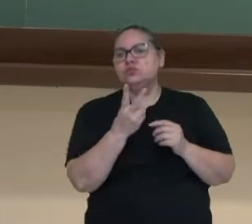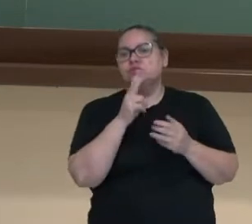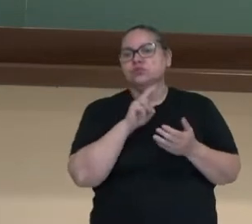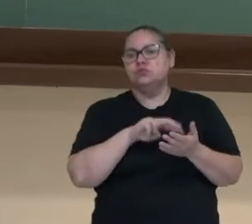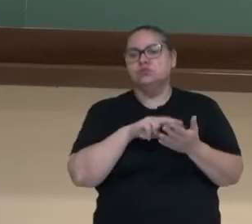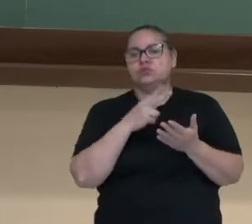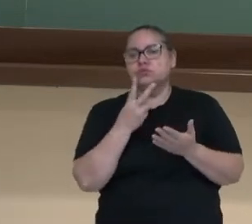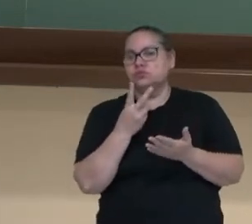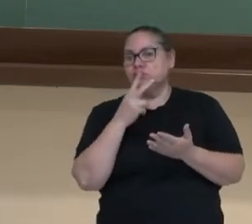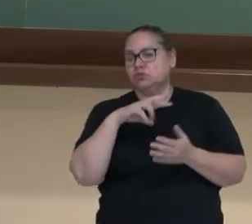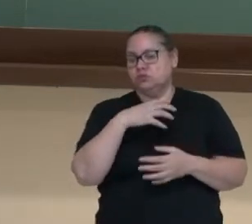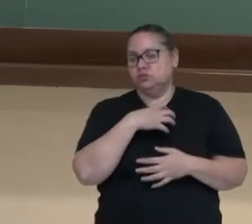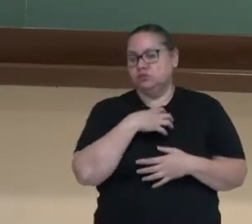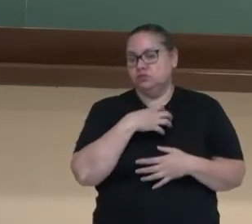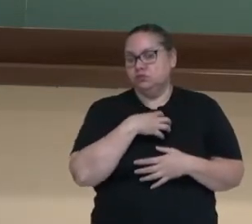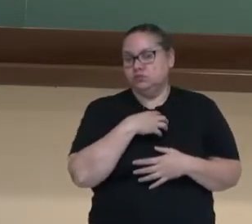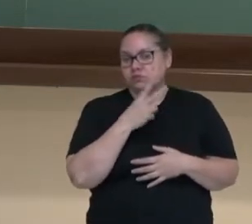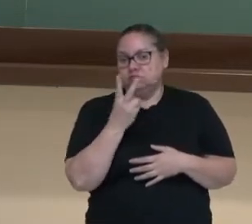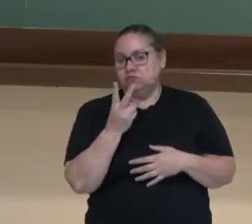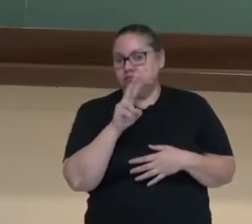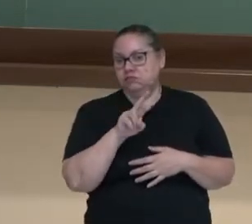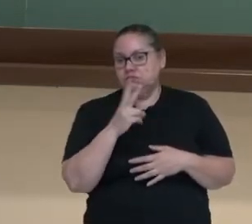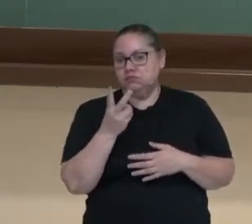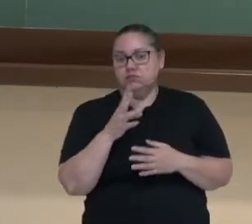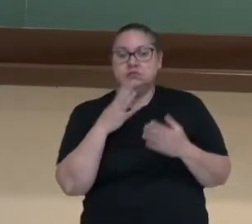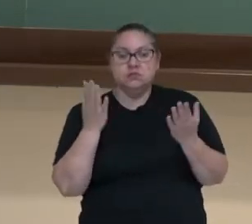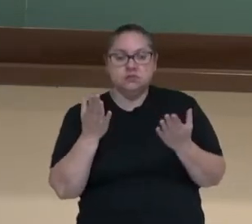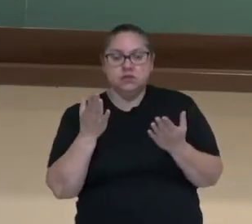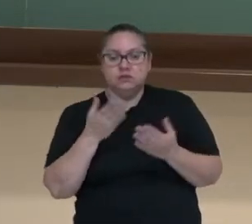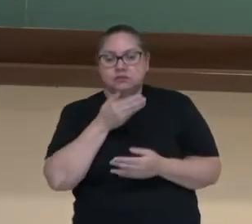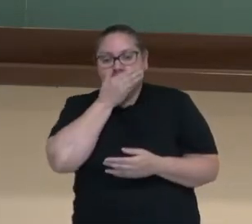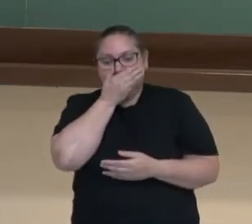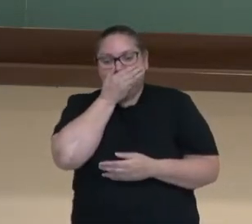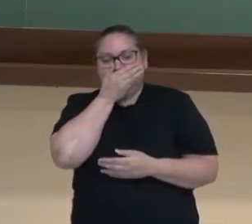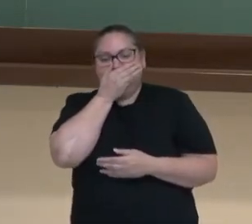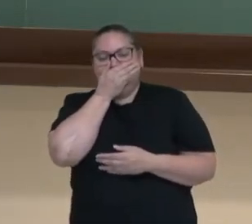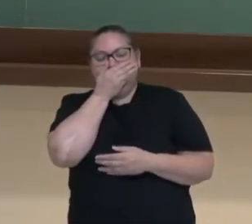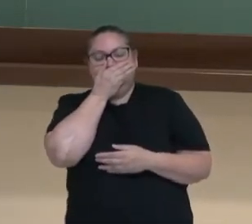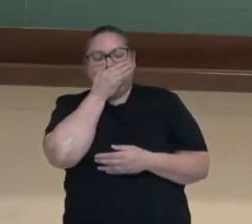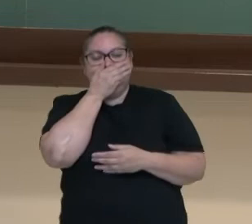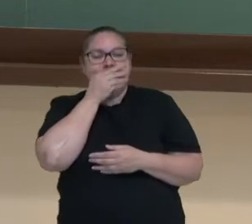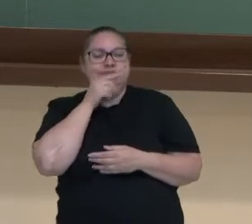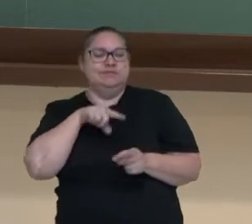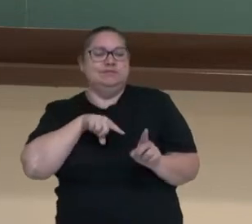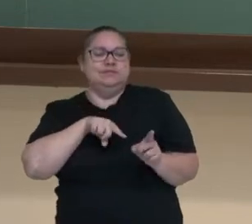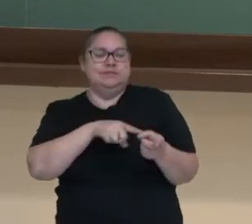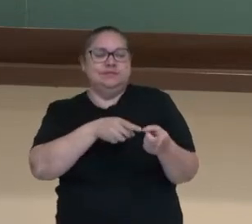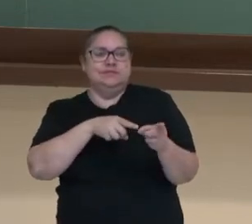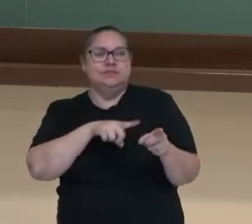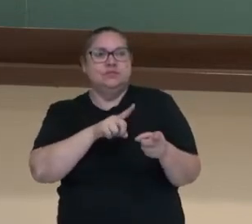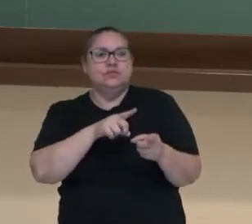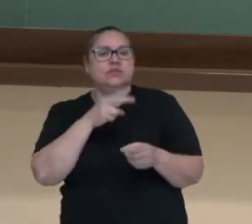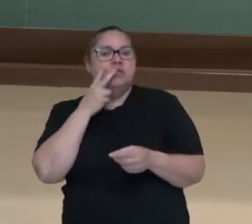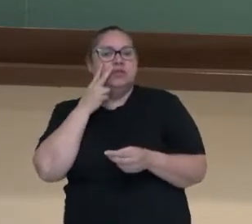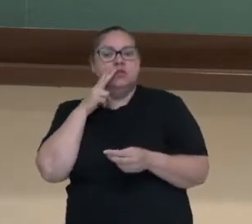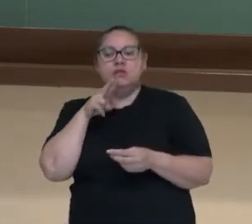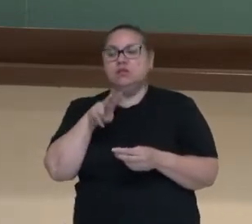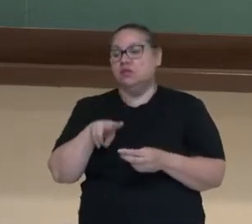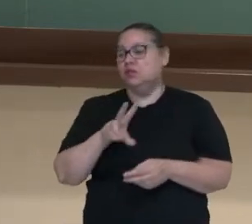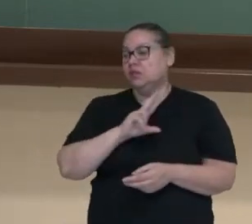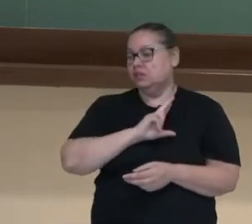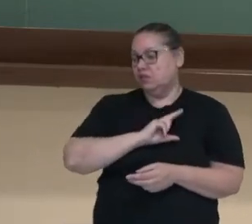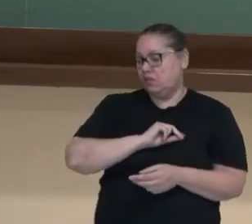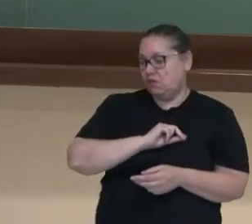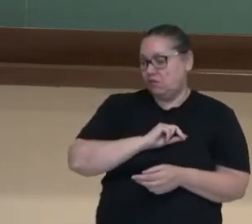dois sentidos, né? O duplo sentido e a ironia. Ironia você lembra, né? Olhou ali,